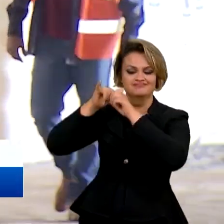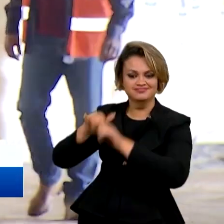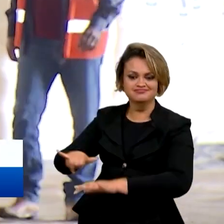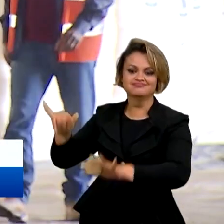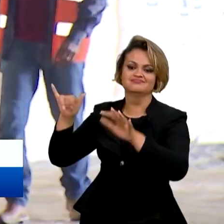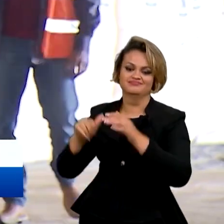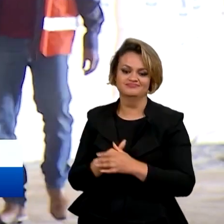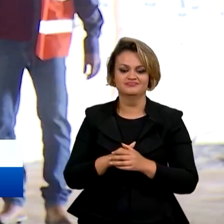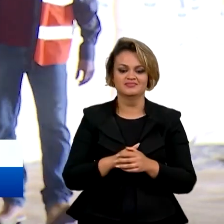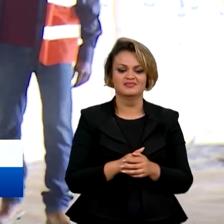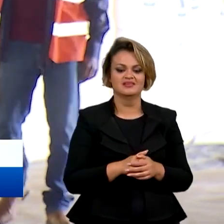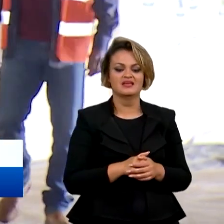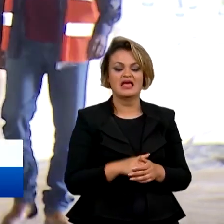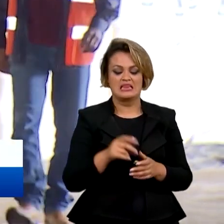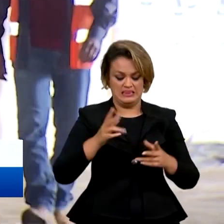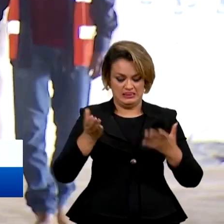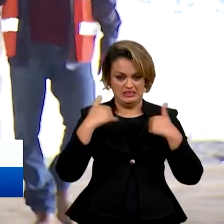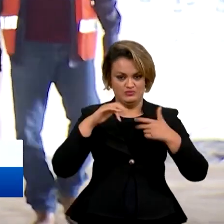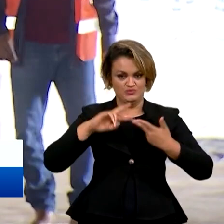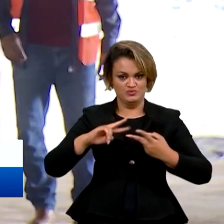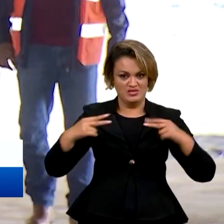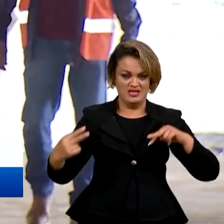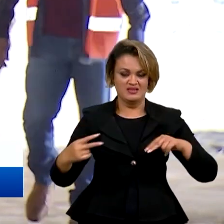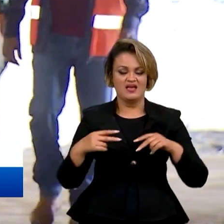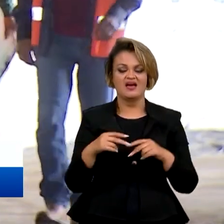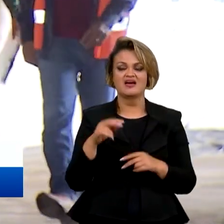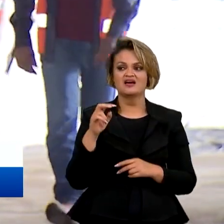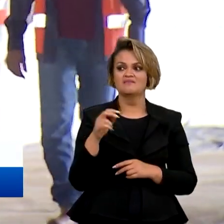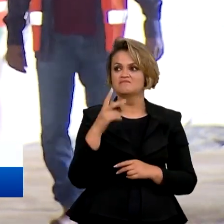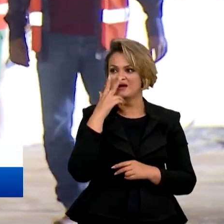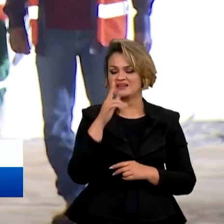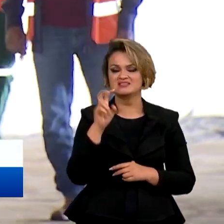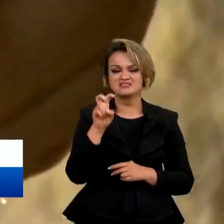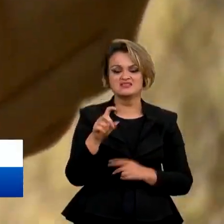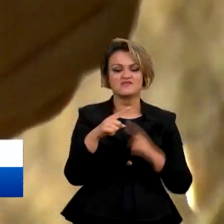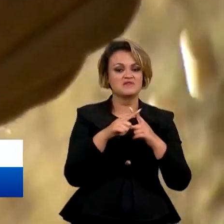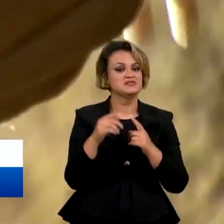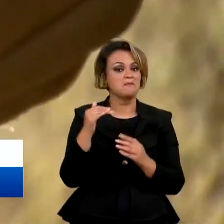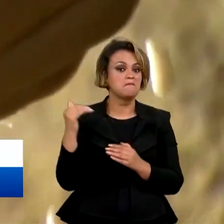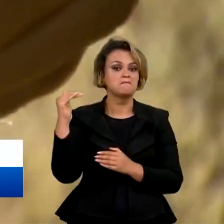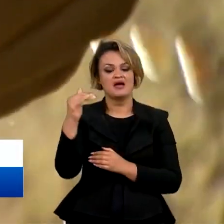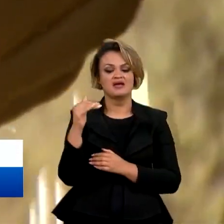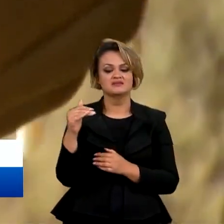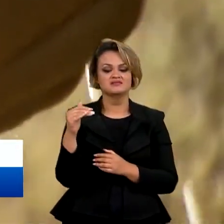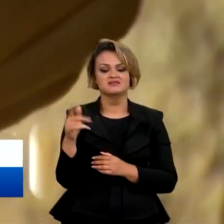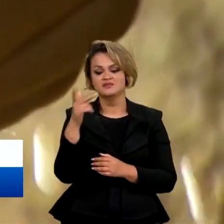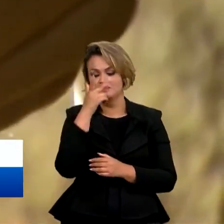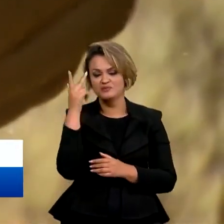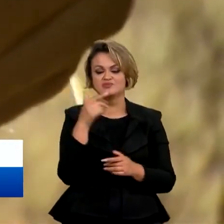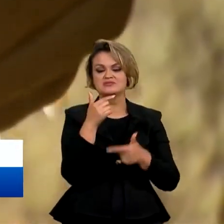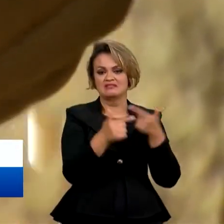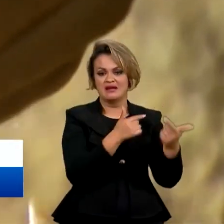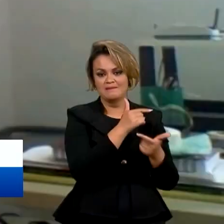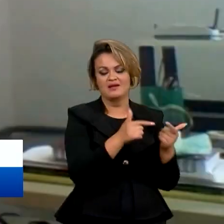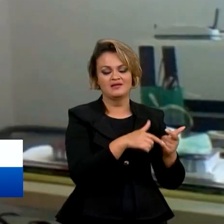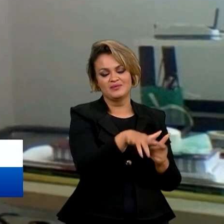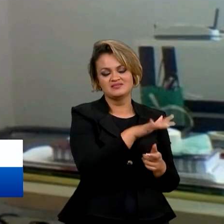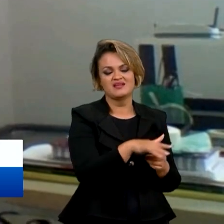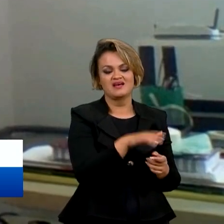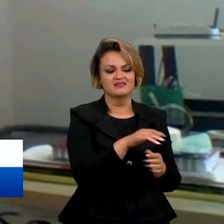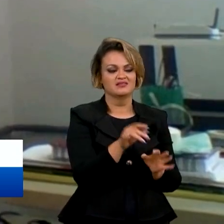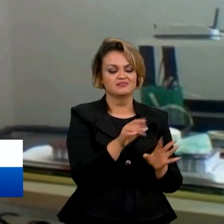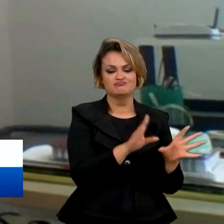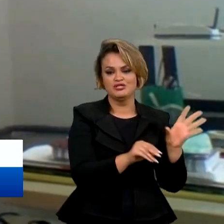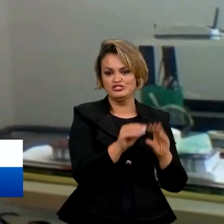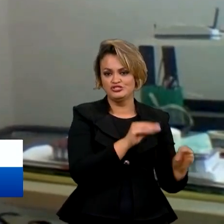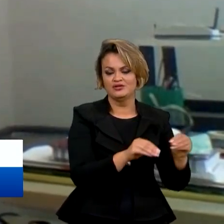ter uma ideia, no DNA, elas são até 5 vezes maiores no grupo que lida com agrotóxicos. É um